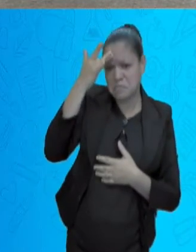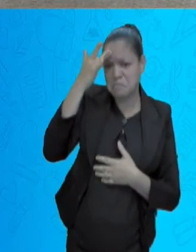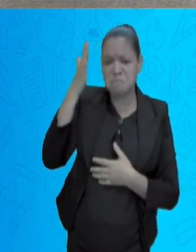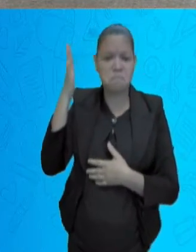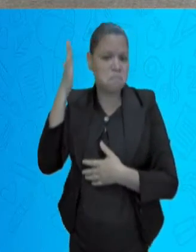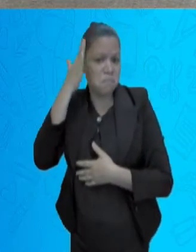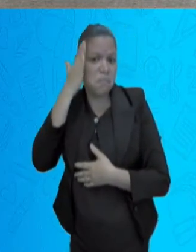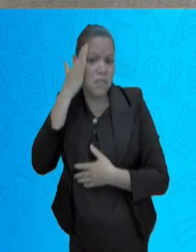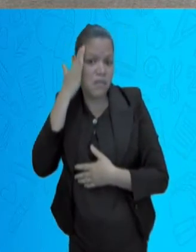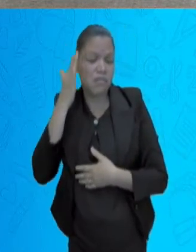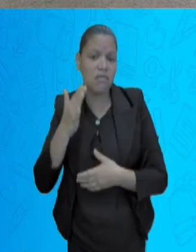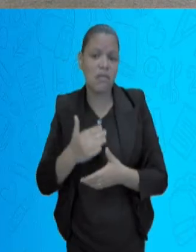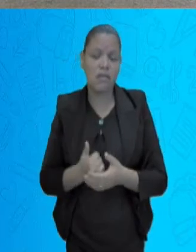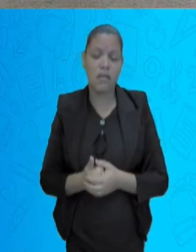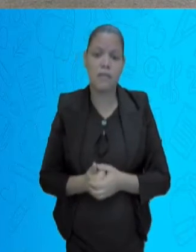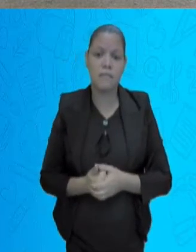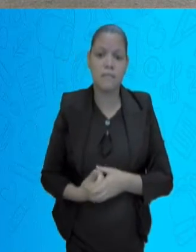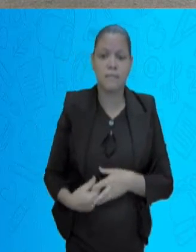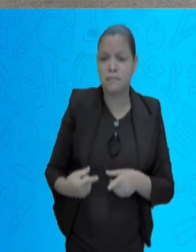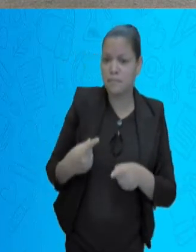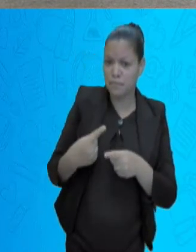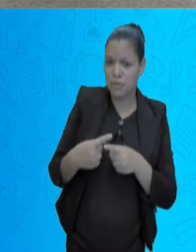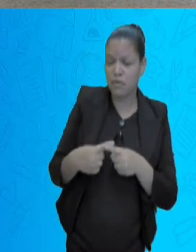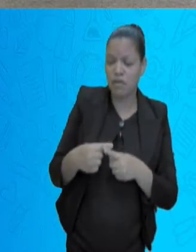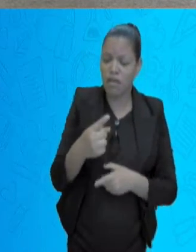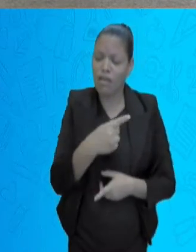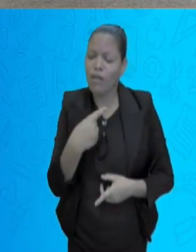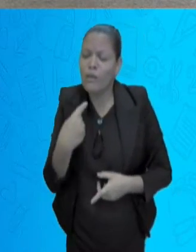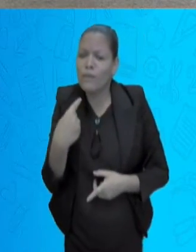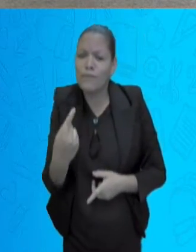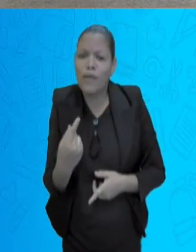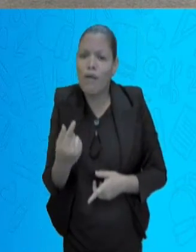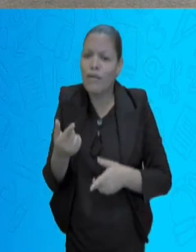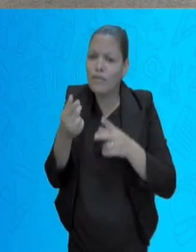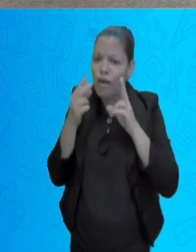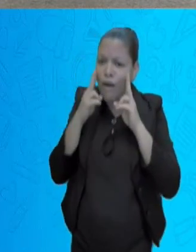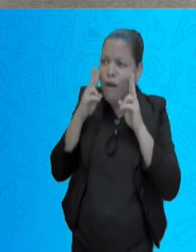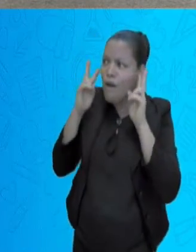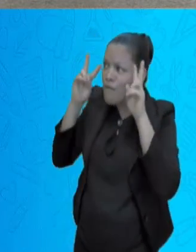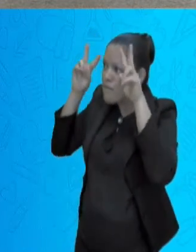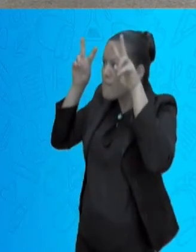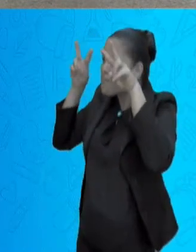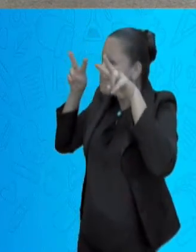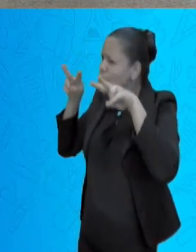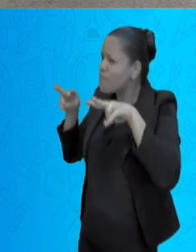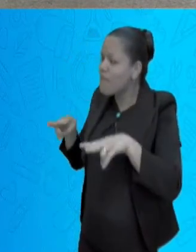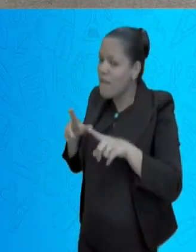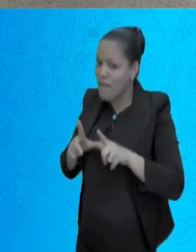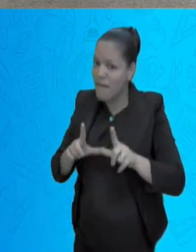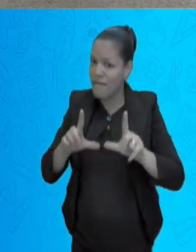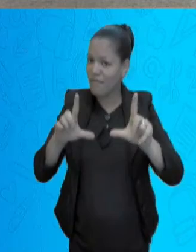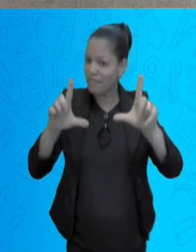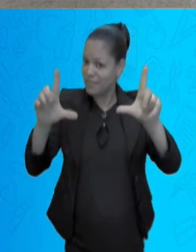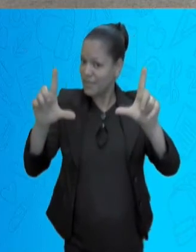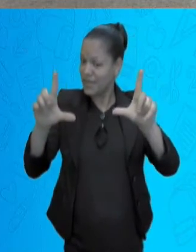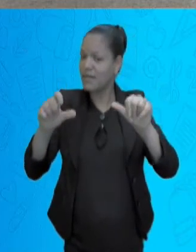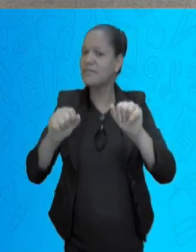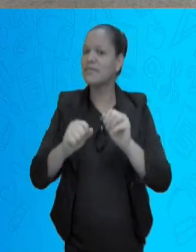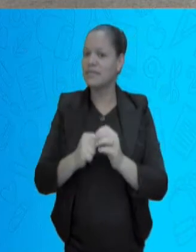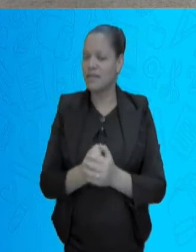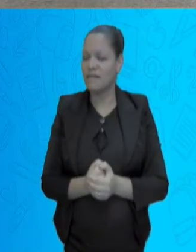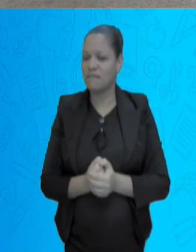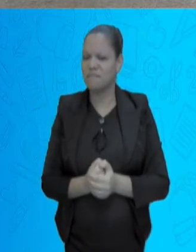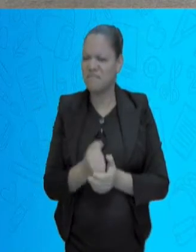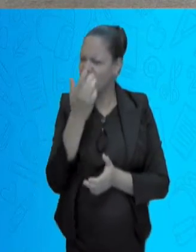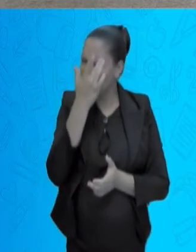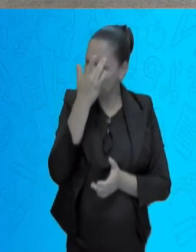nós estamos vendo a notícia pela televisão. Através do recurso